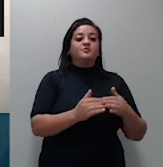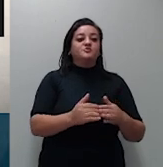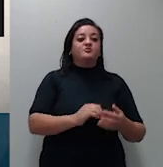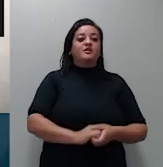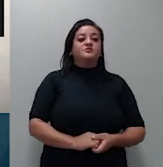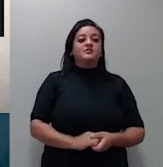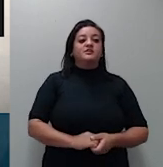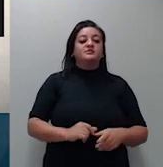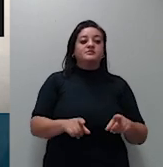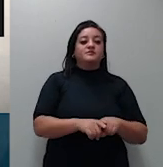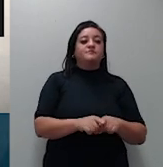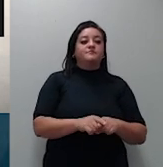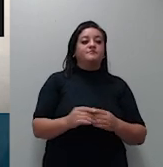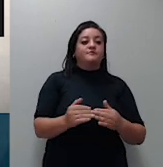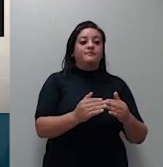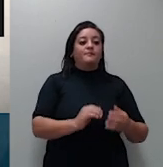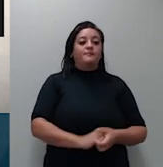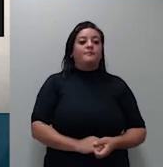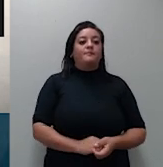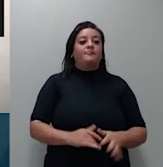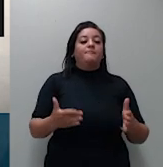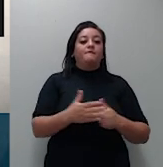que chama